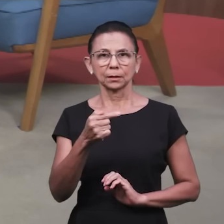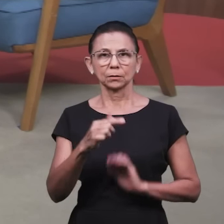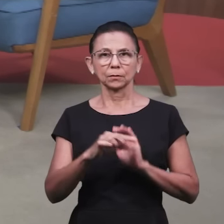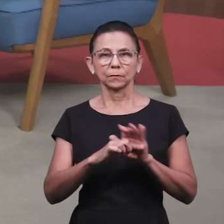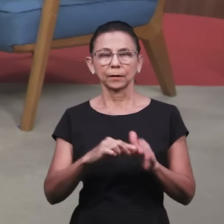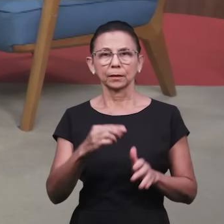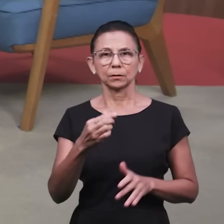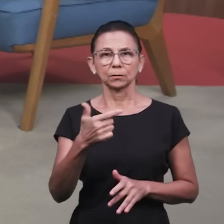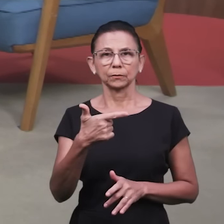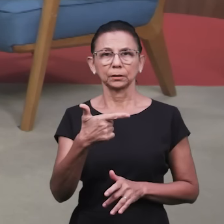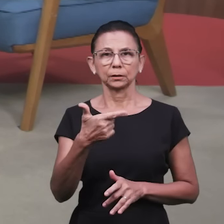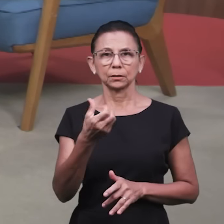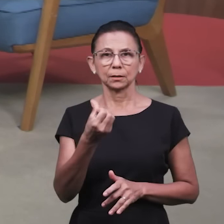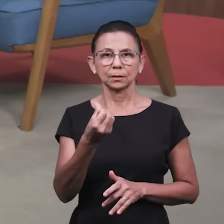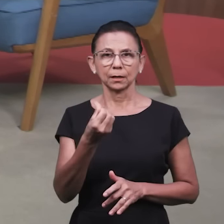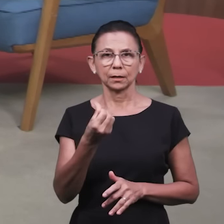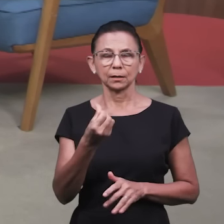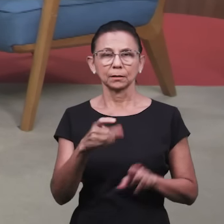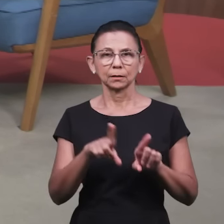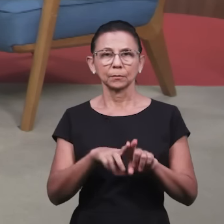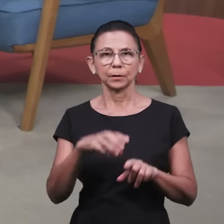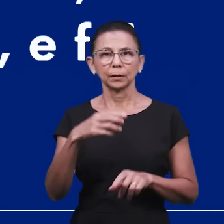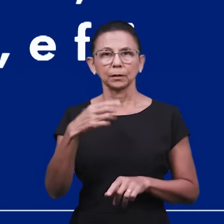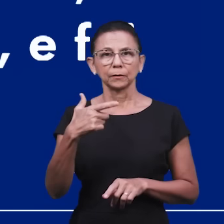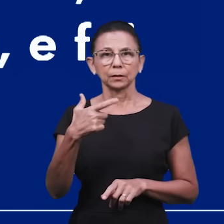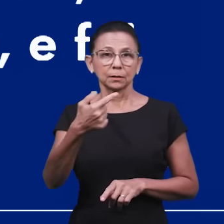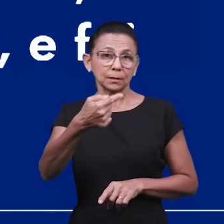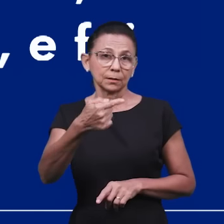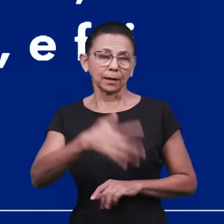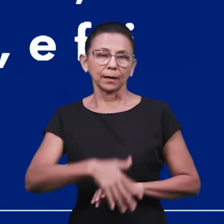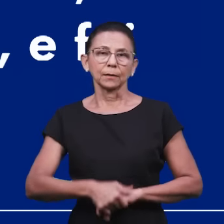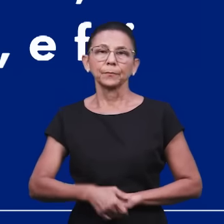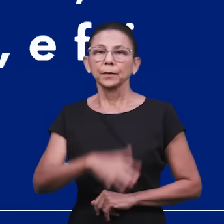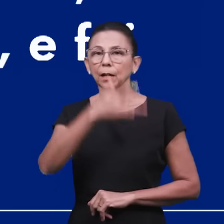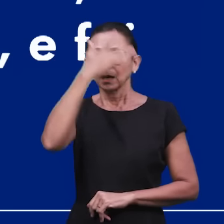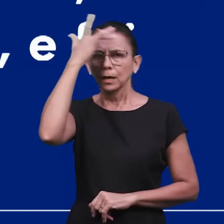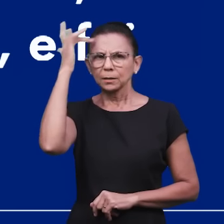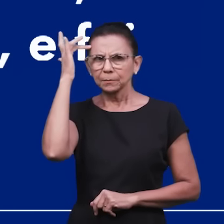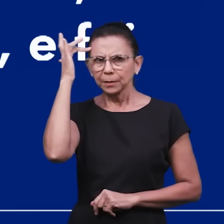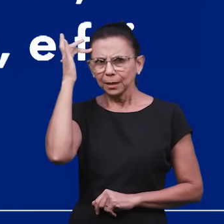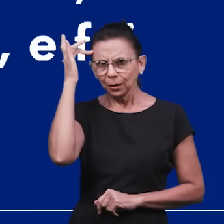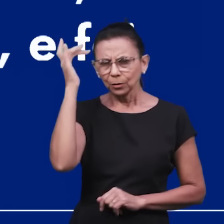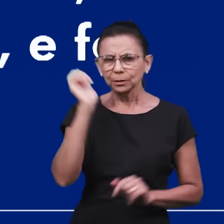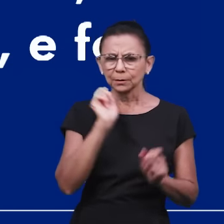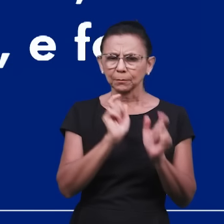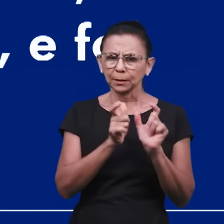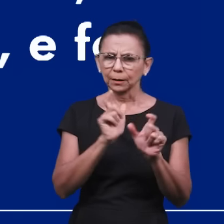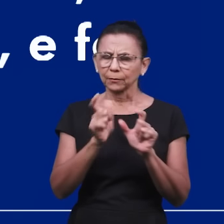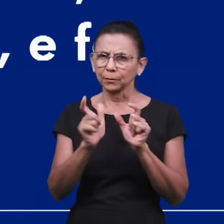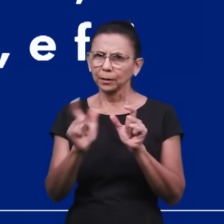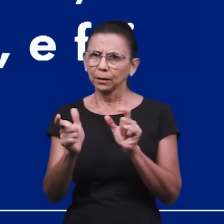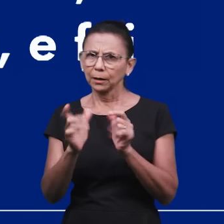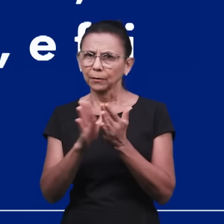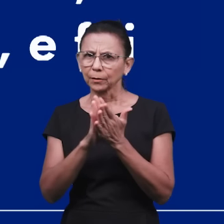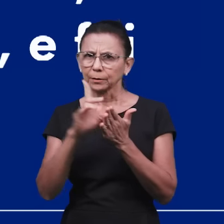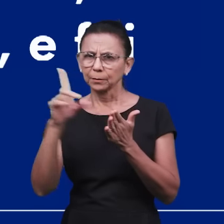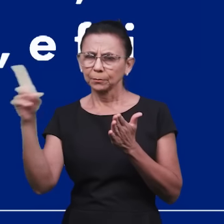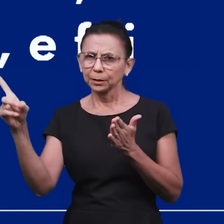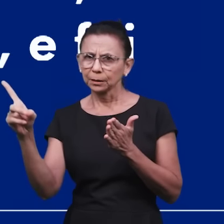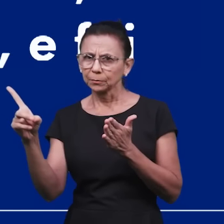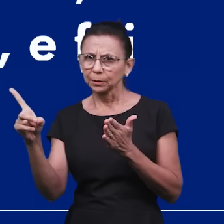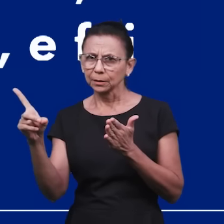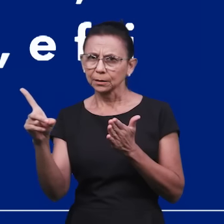7, versos 26 e 27, diz assim: e aquele que ouve essas minhas palavras e as não